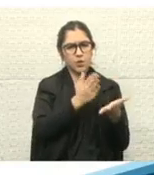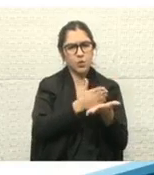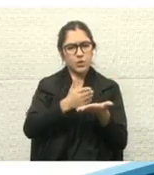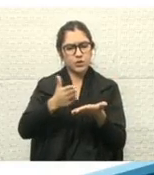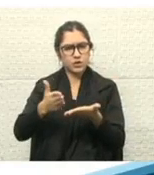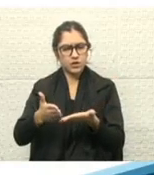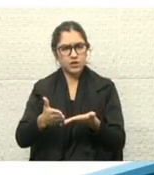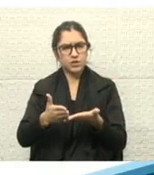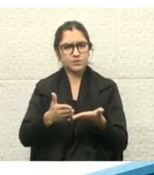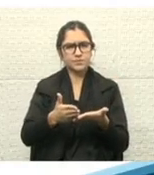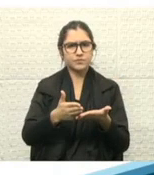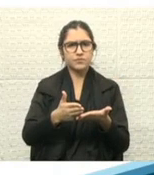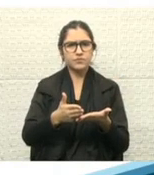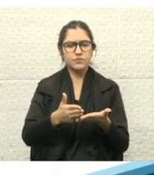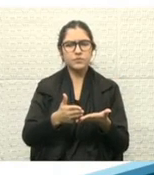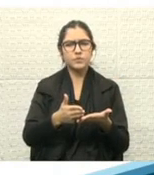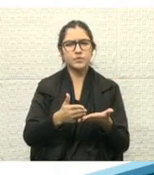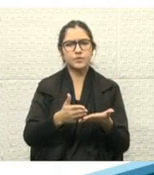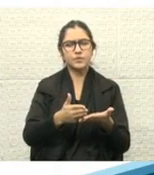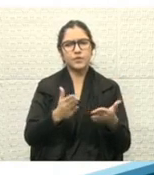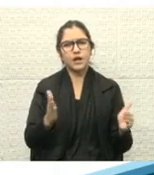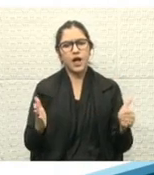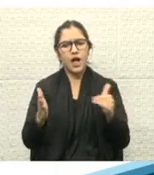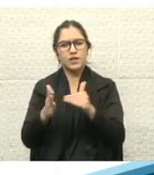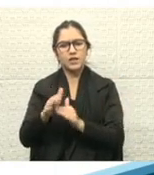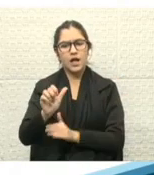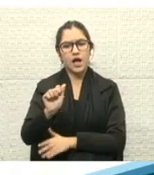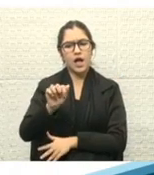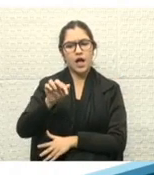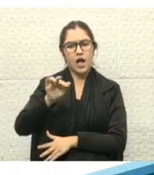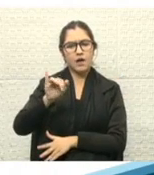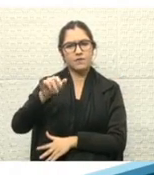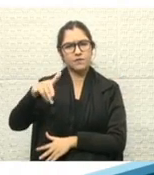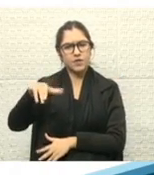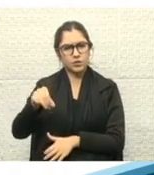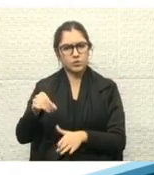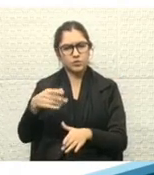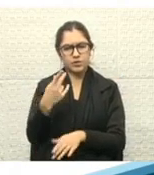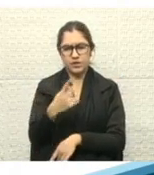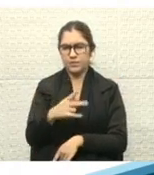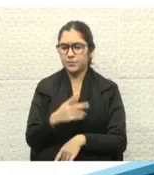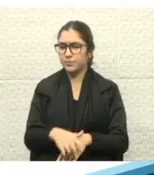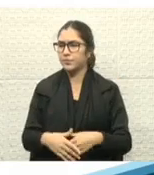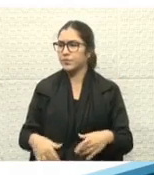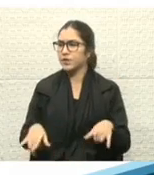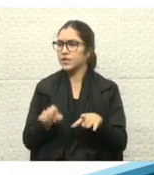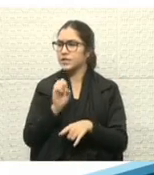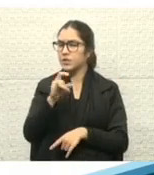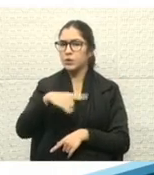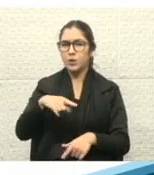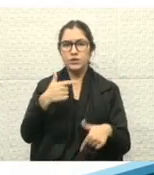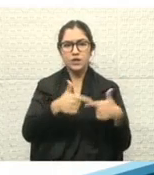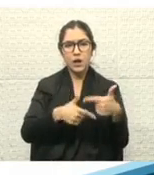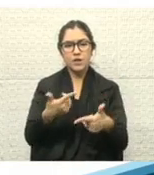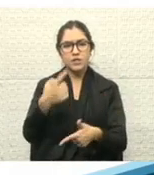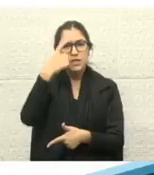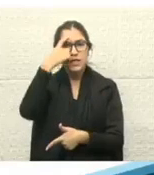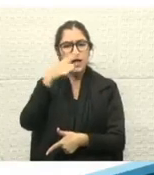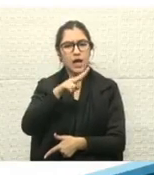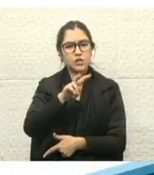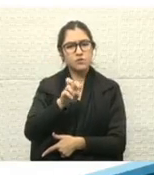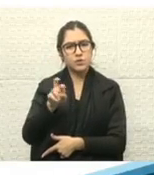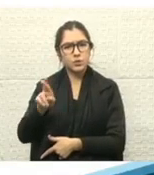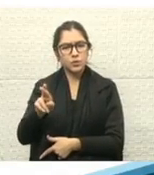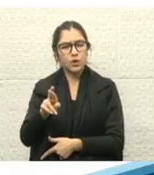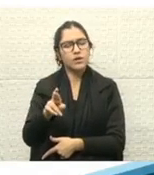coordenadas, a origem do plano complexo, até o afixo deste ponto. E se nós estivermos trabalhando com a ideia de